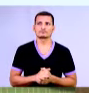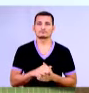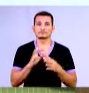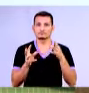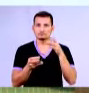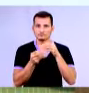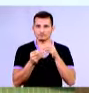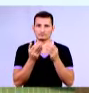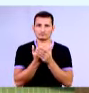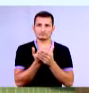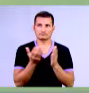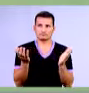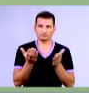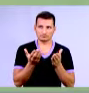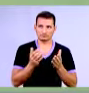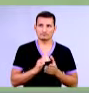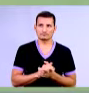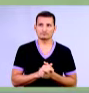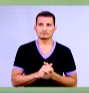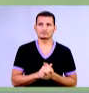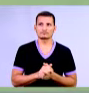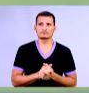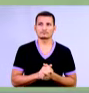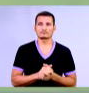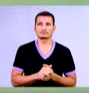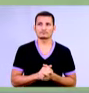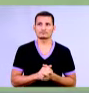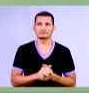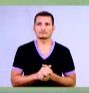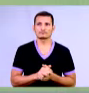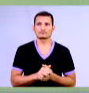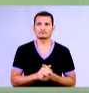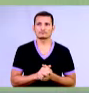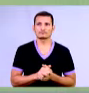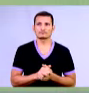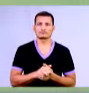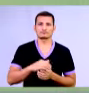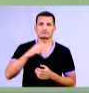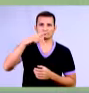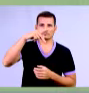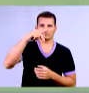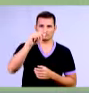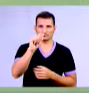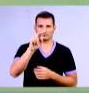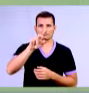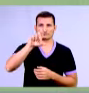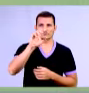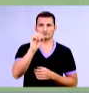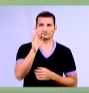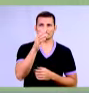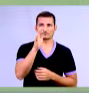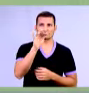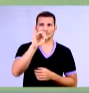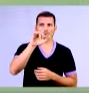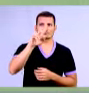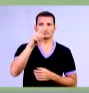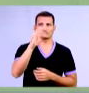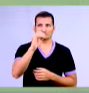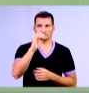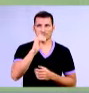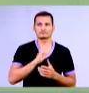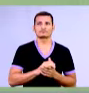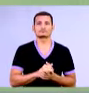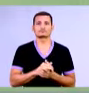aula de hoje, mais 2 referências. A referência do Paulo Filho, né? Multimídia, conceitos e